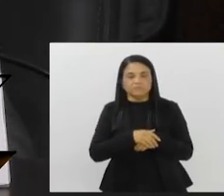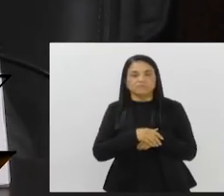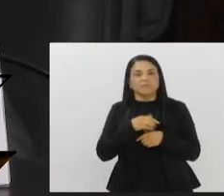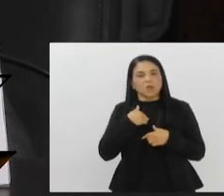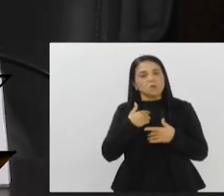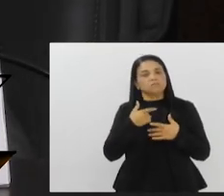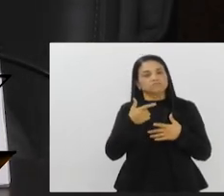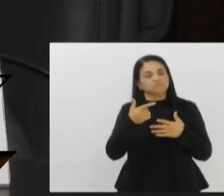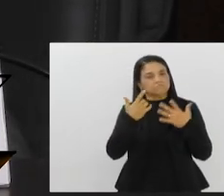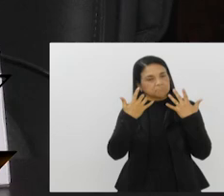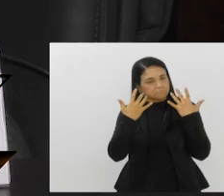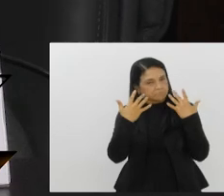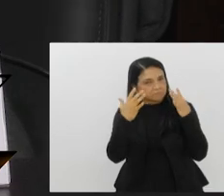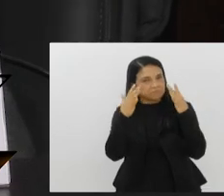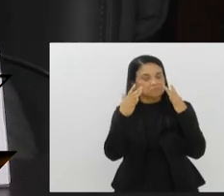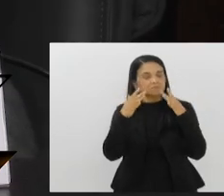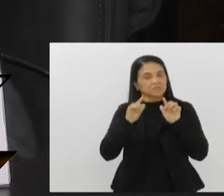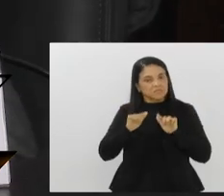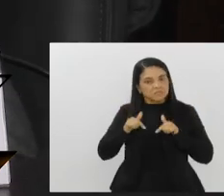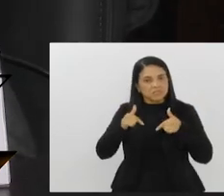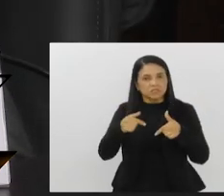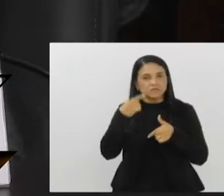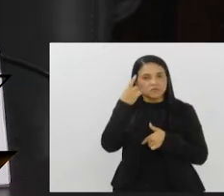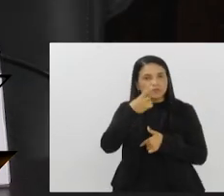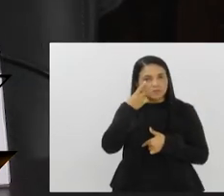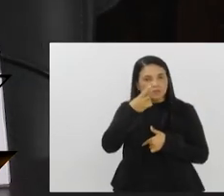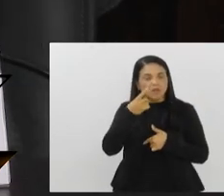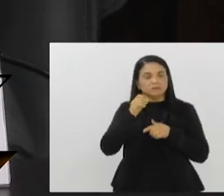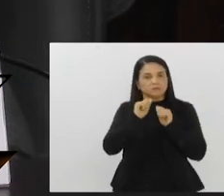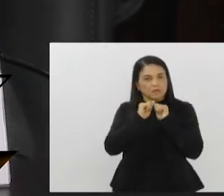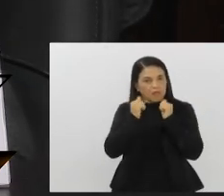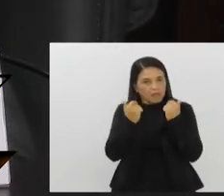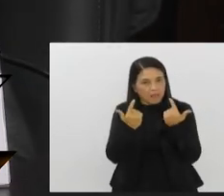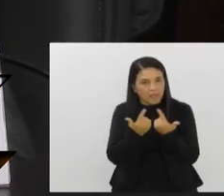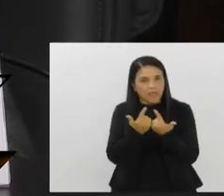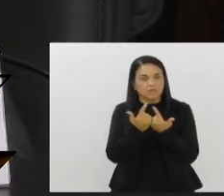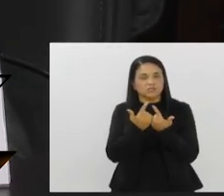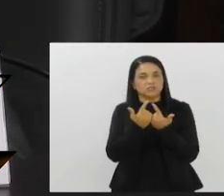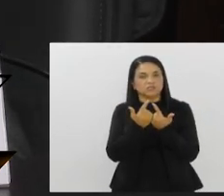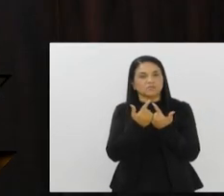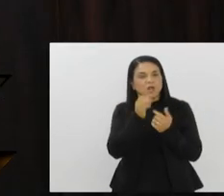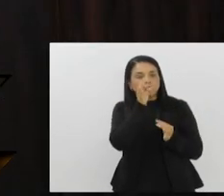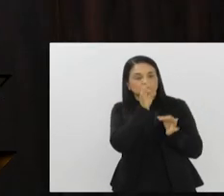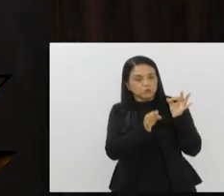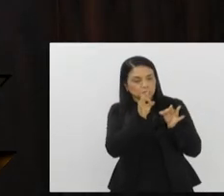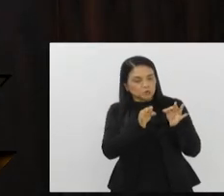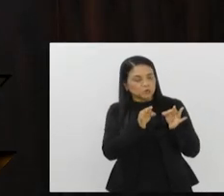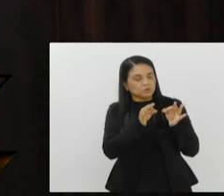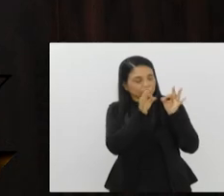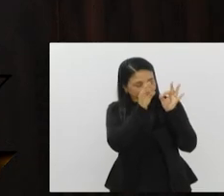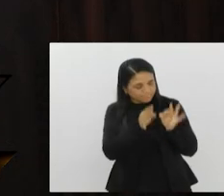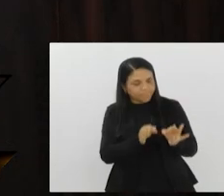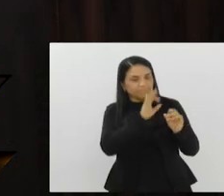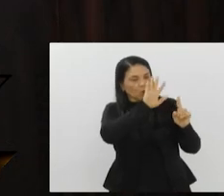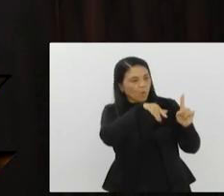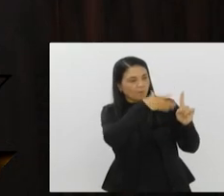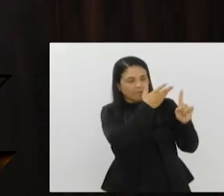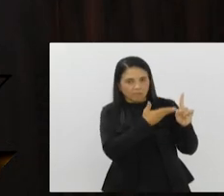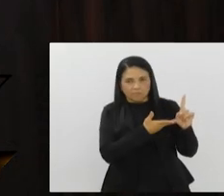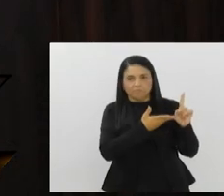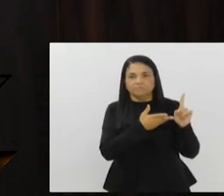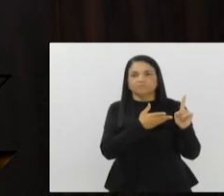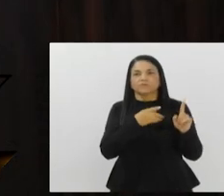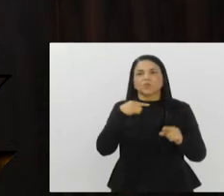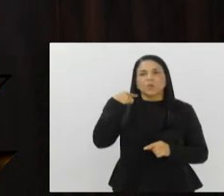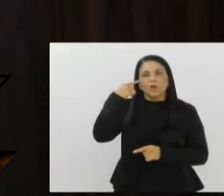parabenizar a iniciativa do deputado da Assembleia Legislativa por essa justíssima homenagem que se faz a esse grande